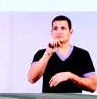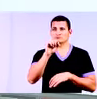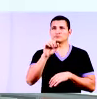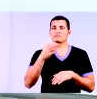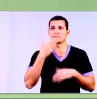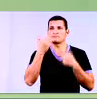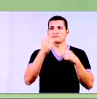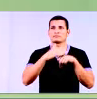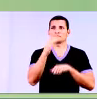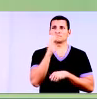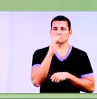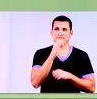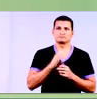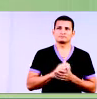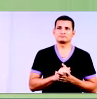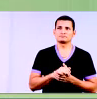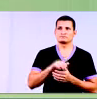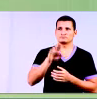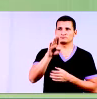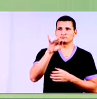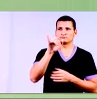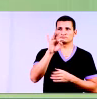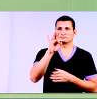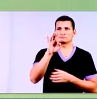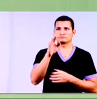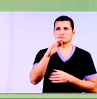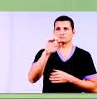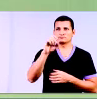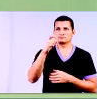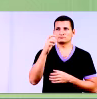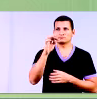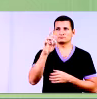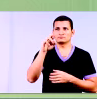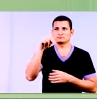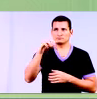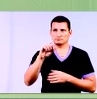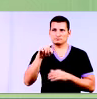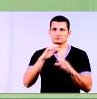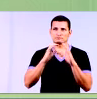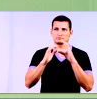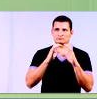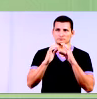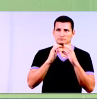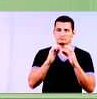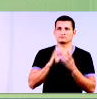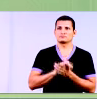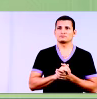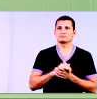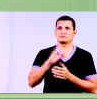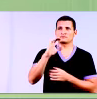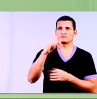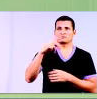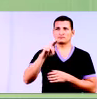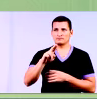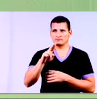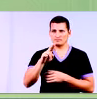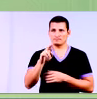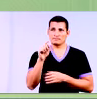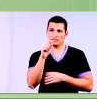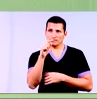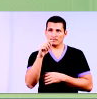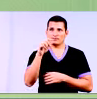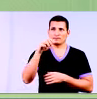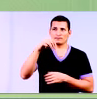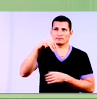ser. Ok? E o bit externo relacionado com esse aqui, da mesma forma que a comunicação do processador lá com a